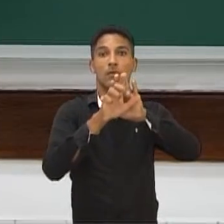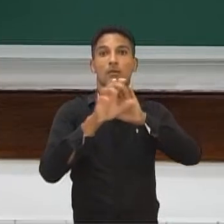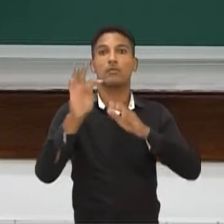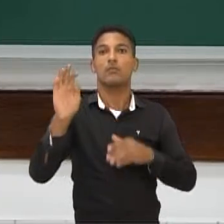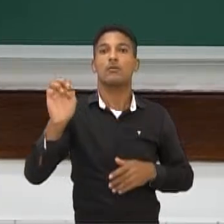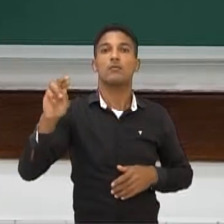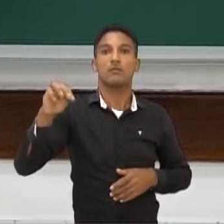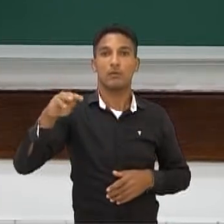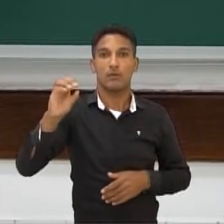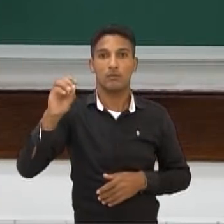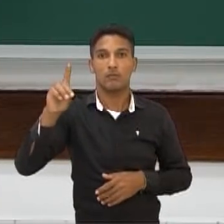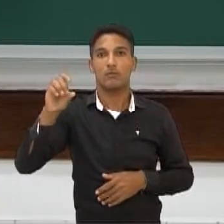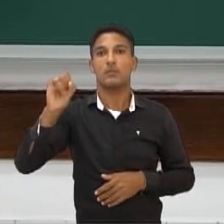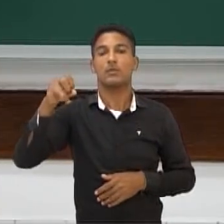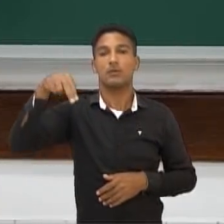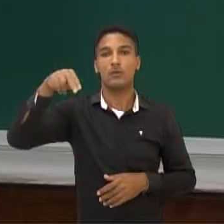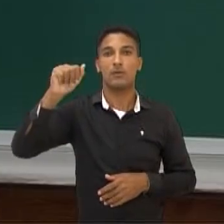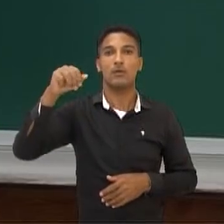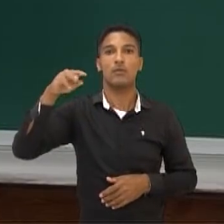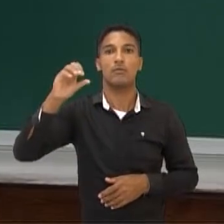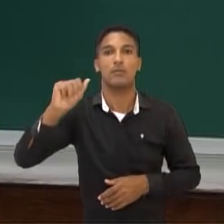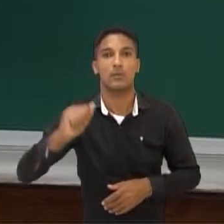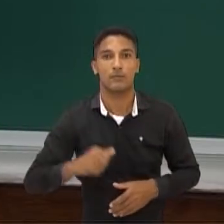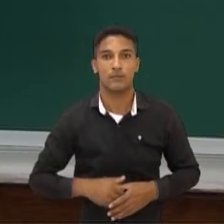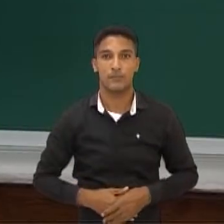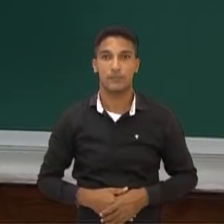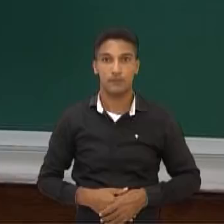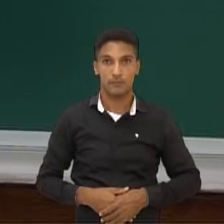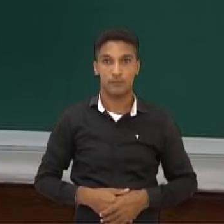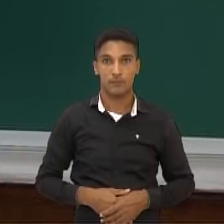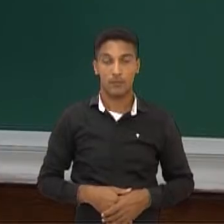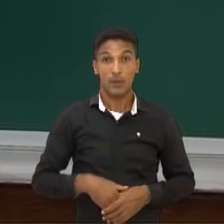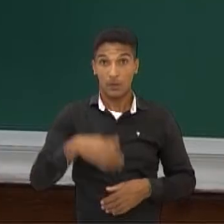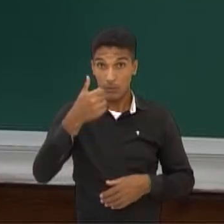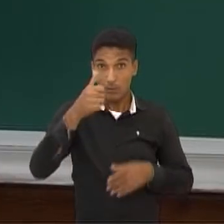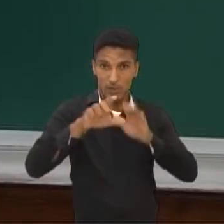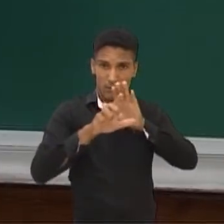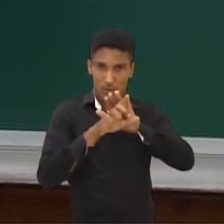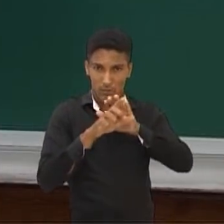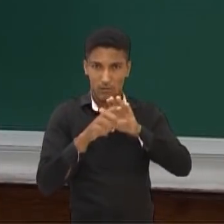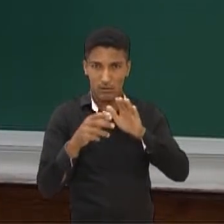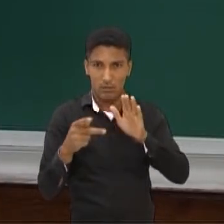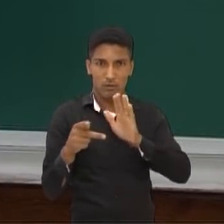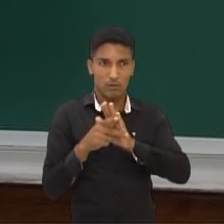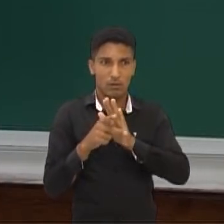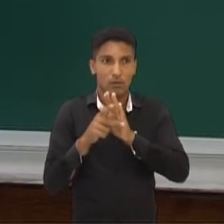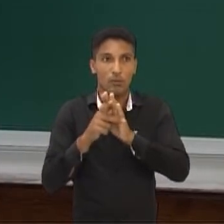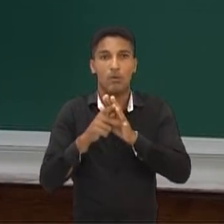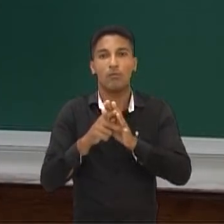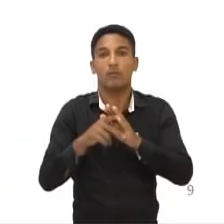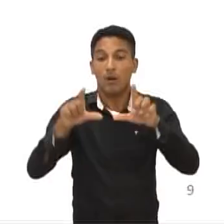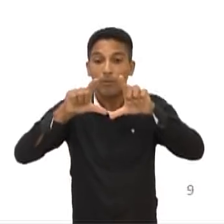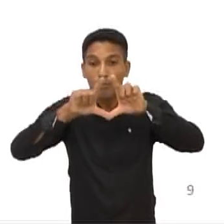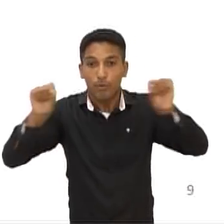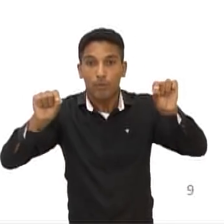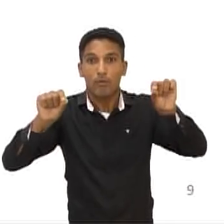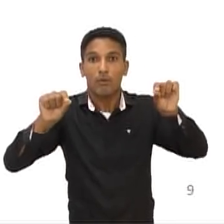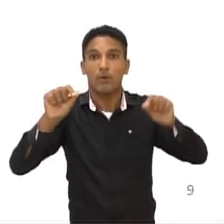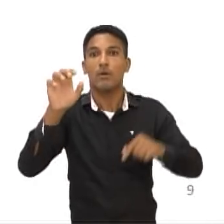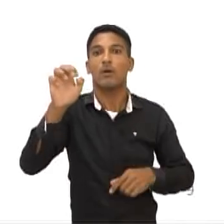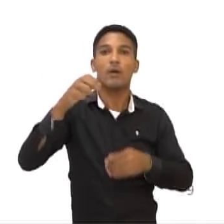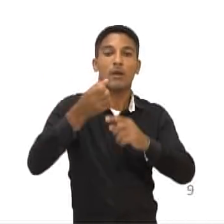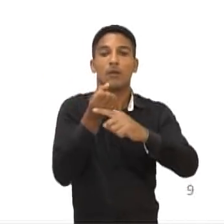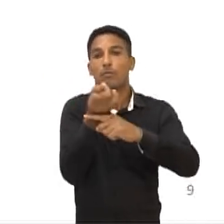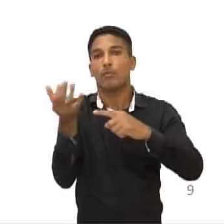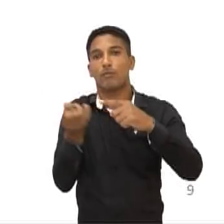da termodinâmica. Pessoal, não esqueça, simples assim, a primeira lei da termodinâmica é uma equação, mas é uma equação